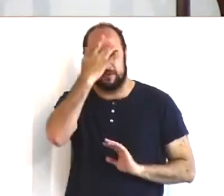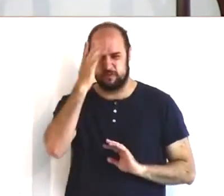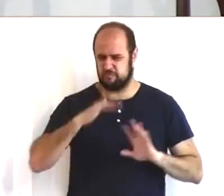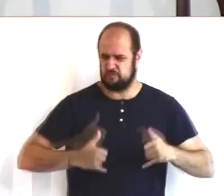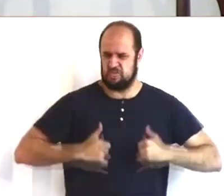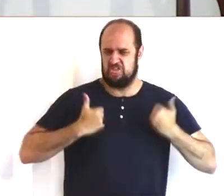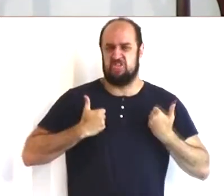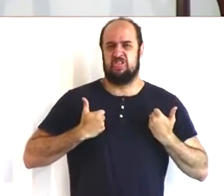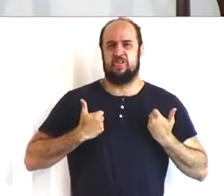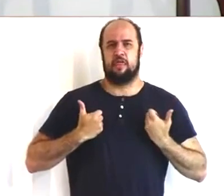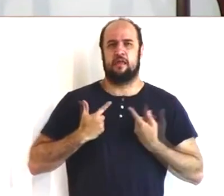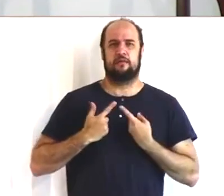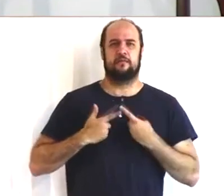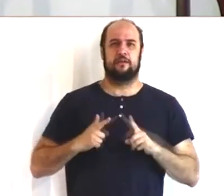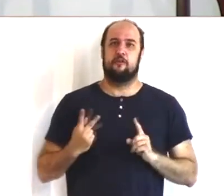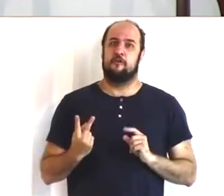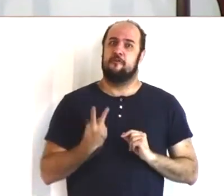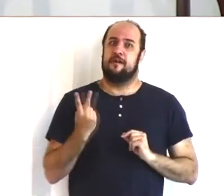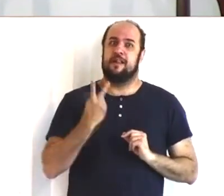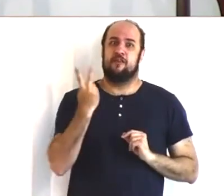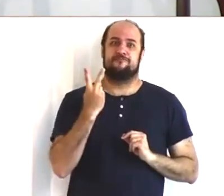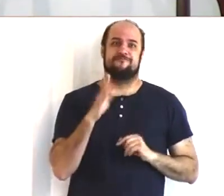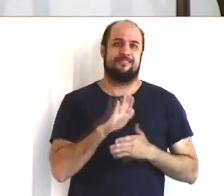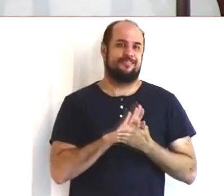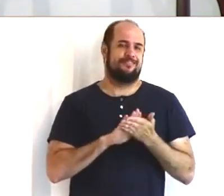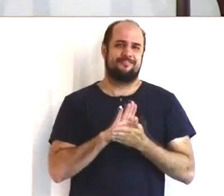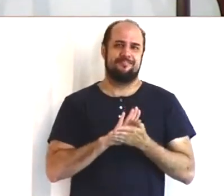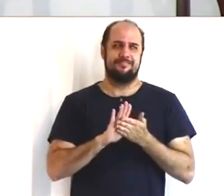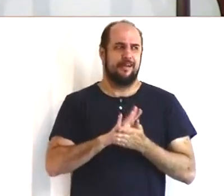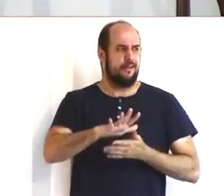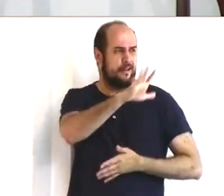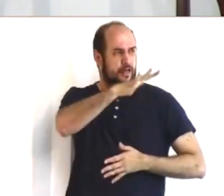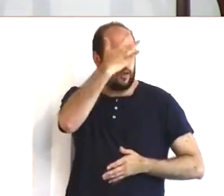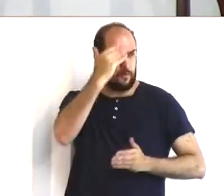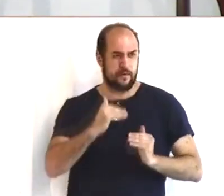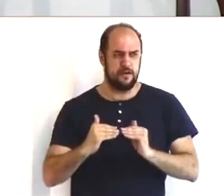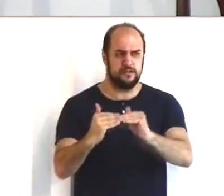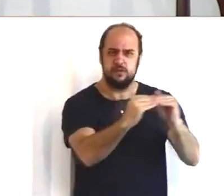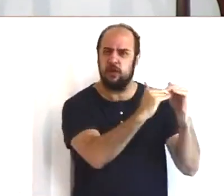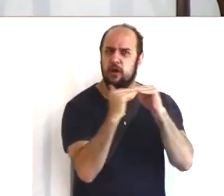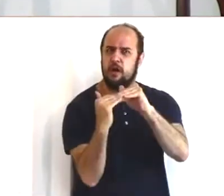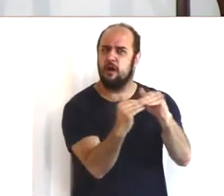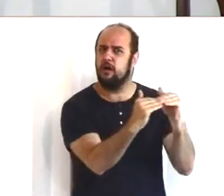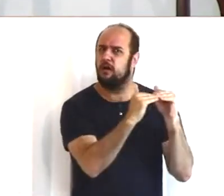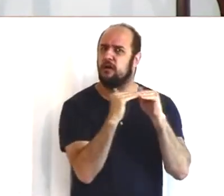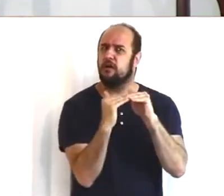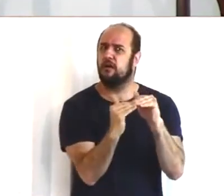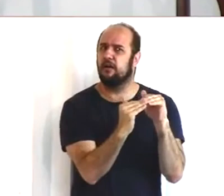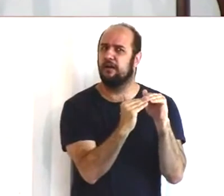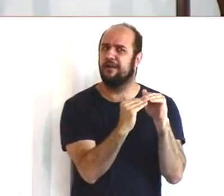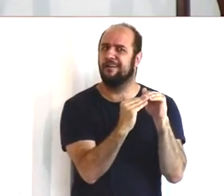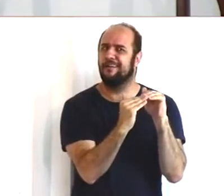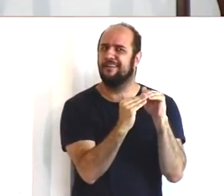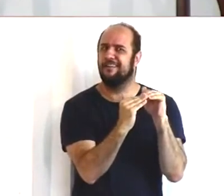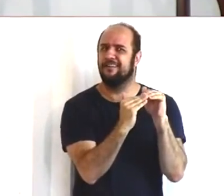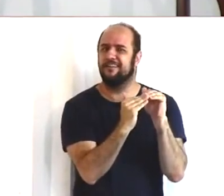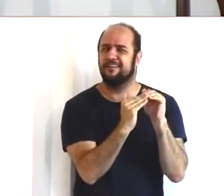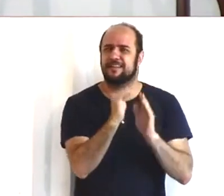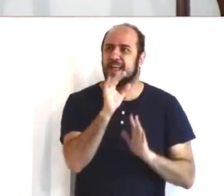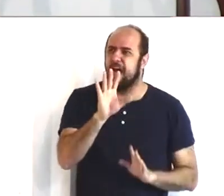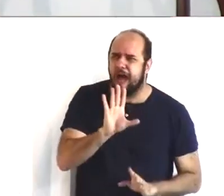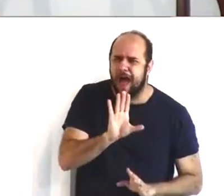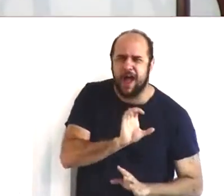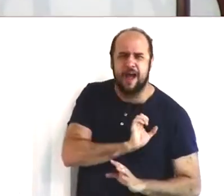valor e não tem absolutamente mais valor do que qualquer outra pessoa. Se amar a Deus